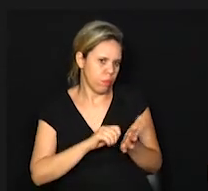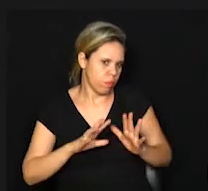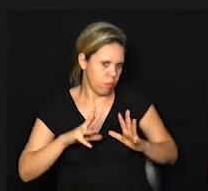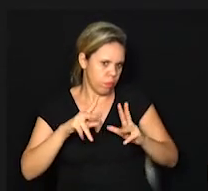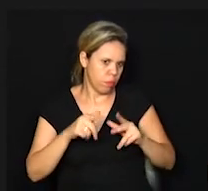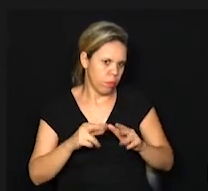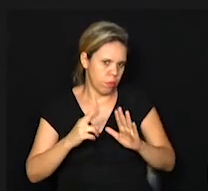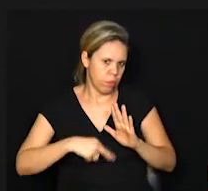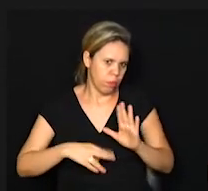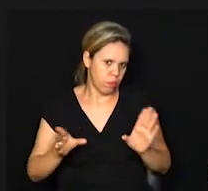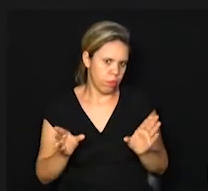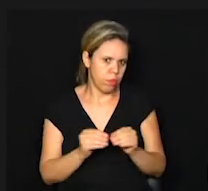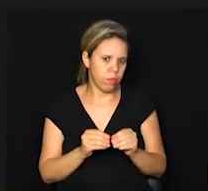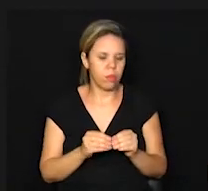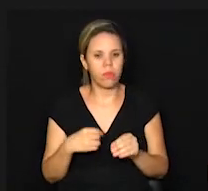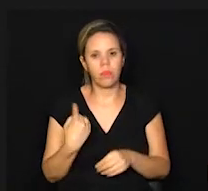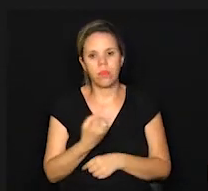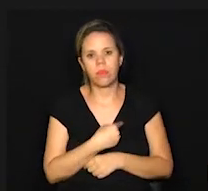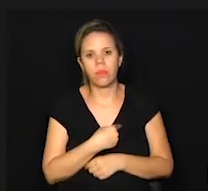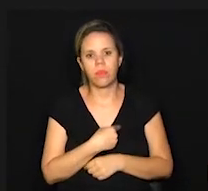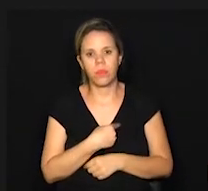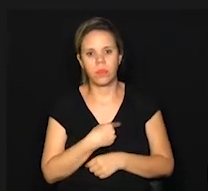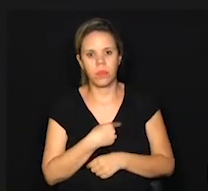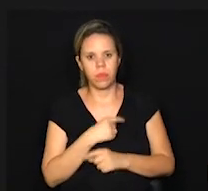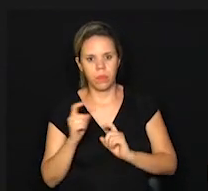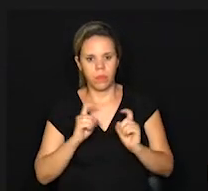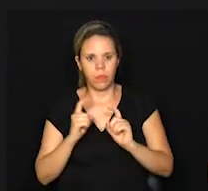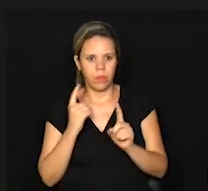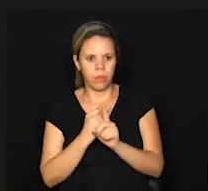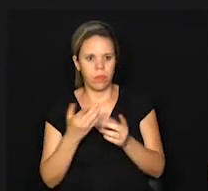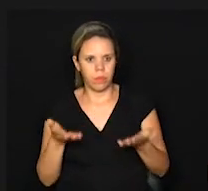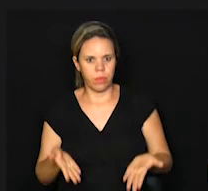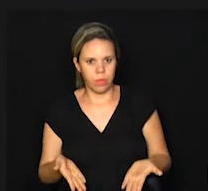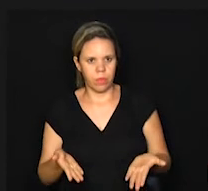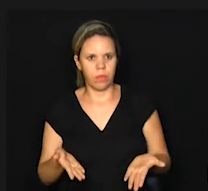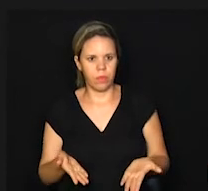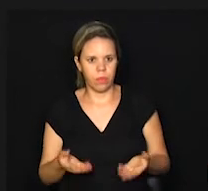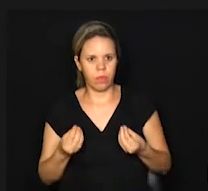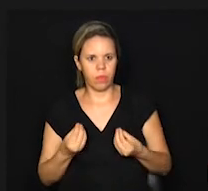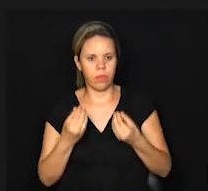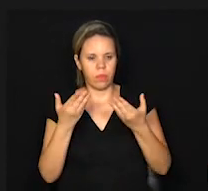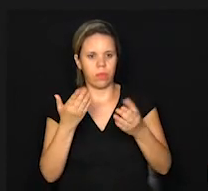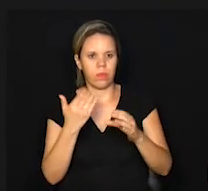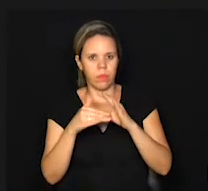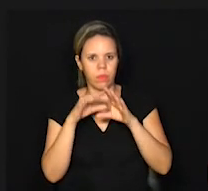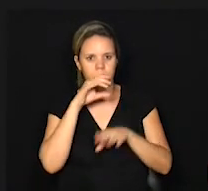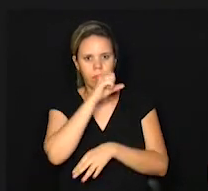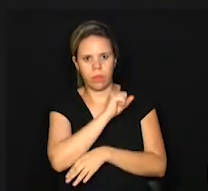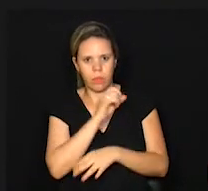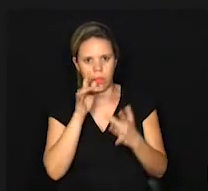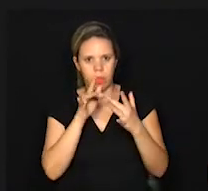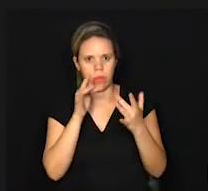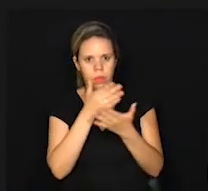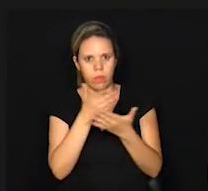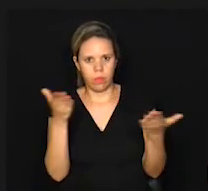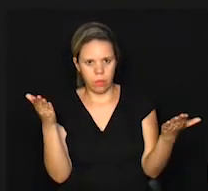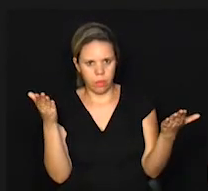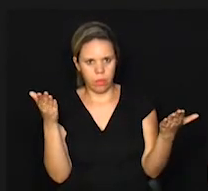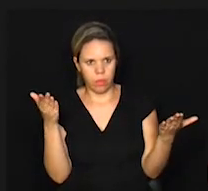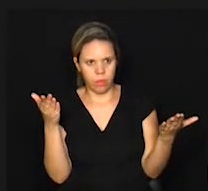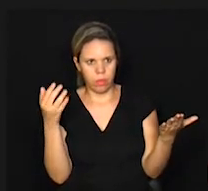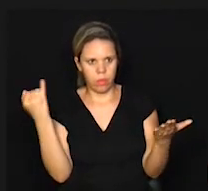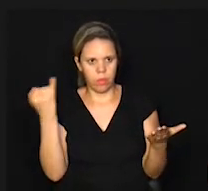o relatório desse nosso encontro, a gente vai estar rapidamente entrando em contato com vocês, mas seria